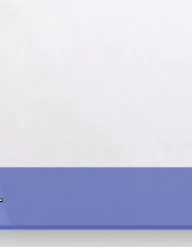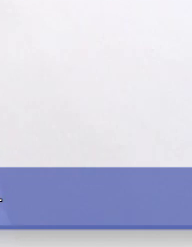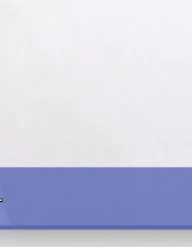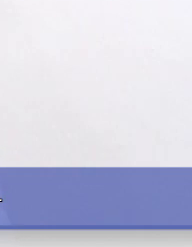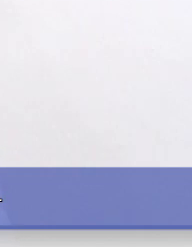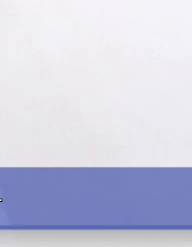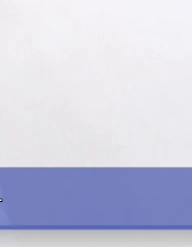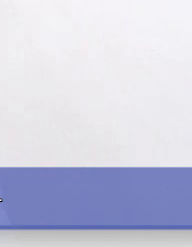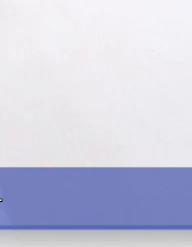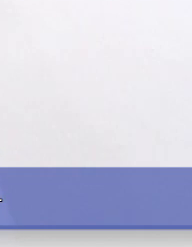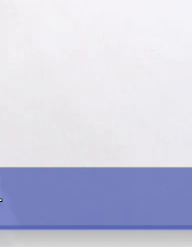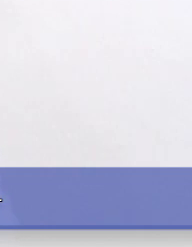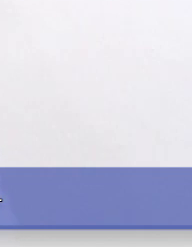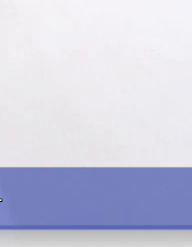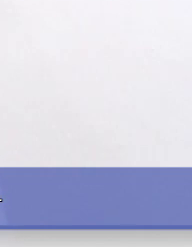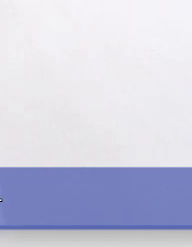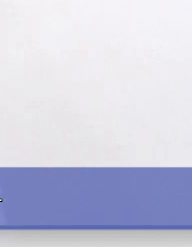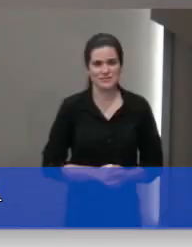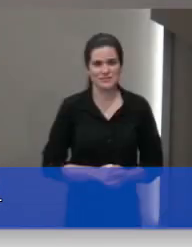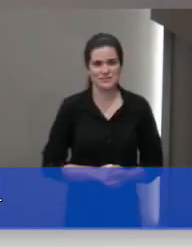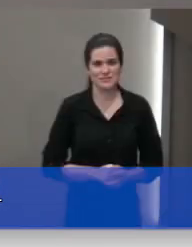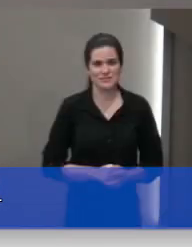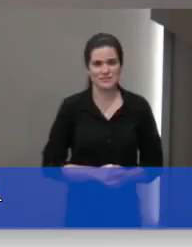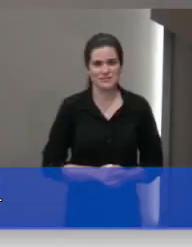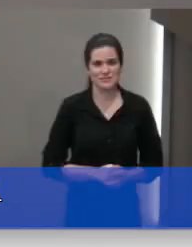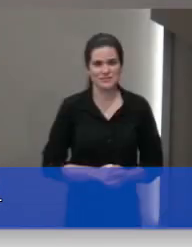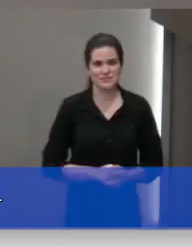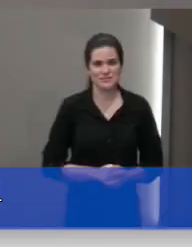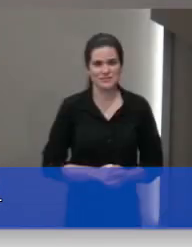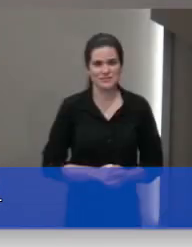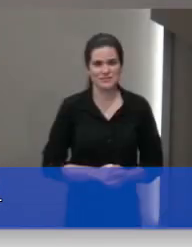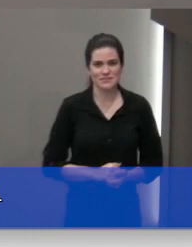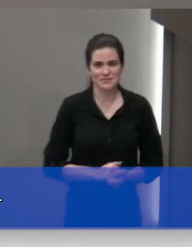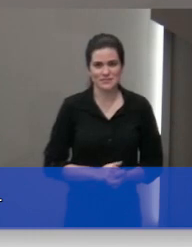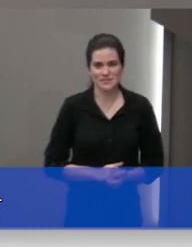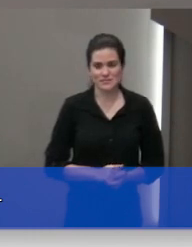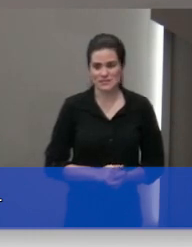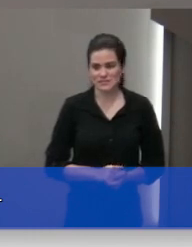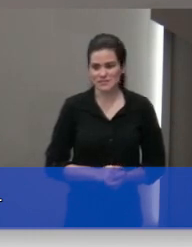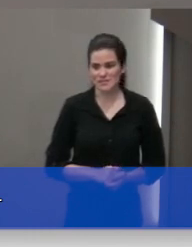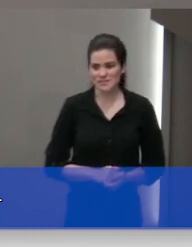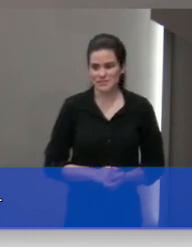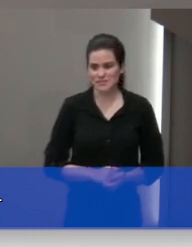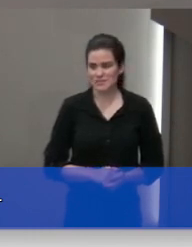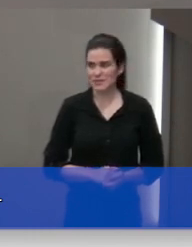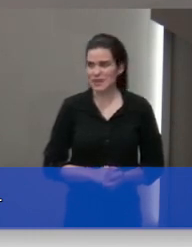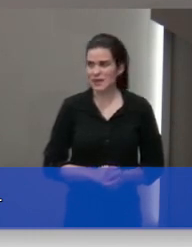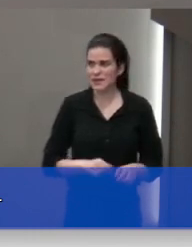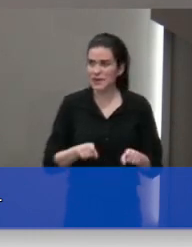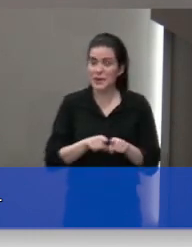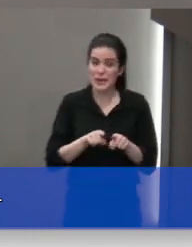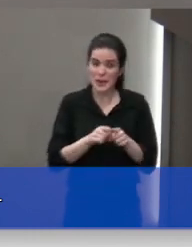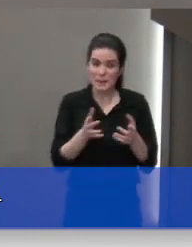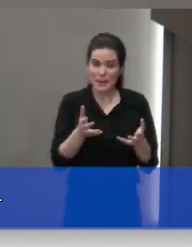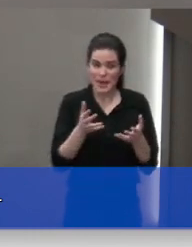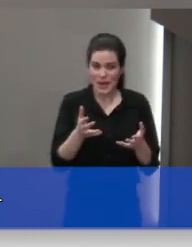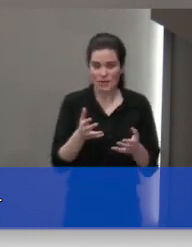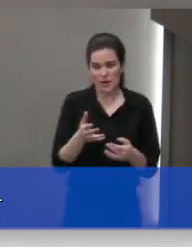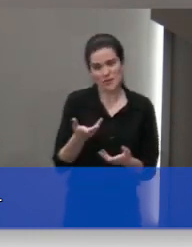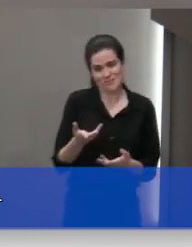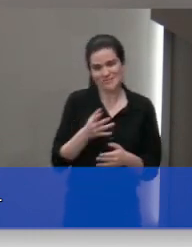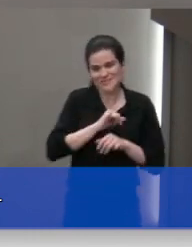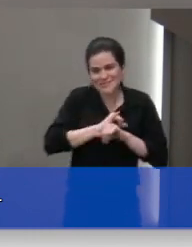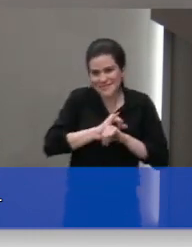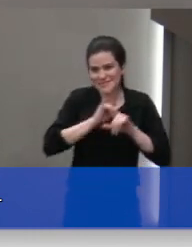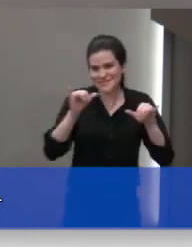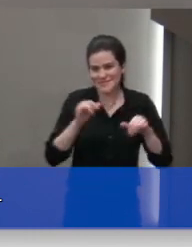todos nós, teus amigos. Um forte abraço. Também quero aqui, vou esperar só dizer que o nosso Carrião estava, nosso prefeito e ex-deputado